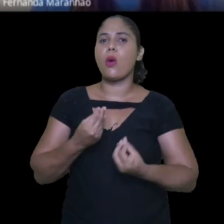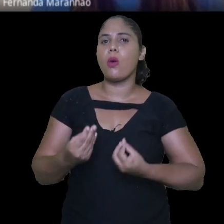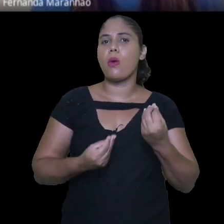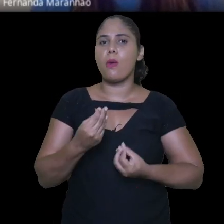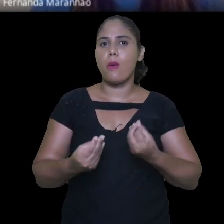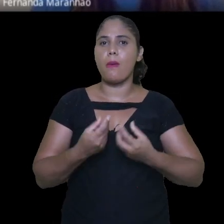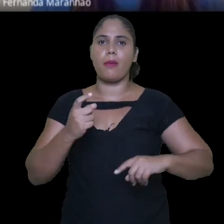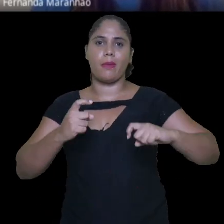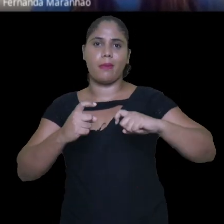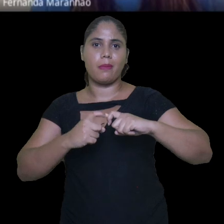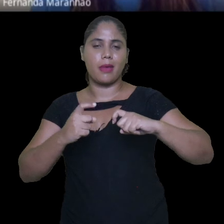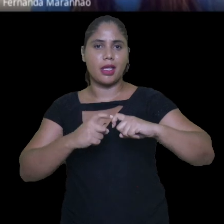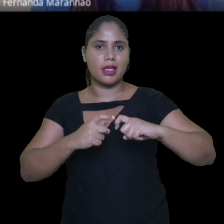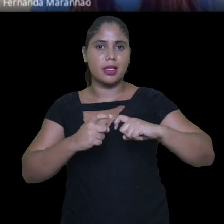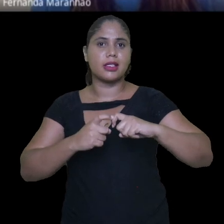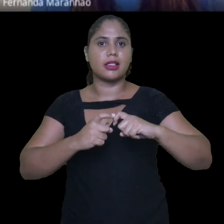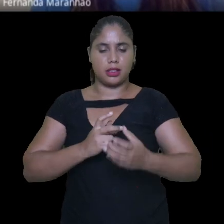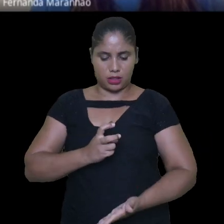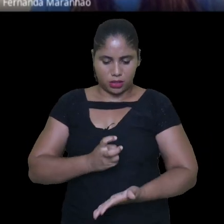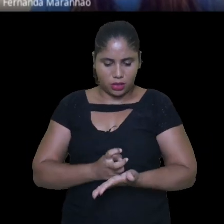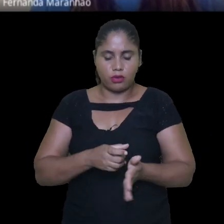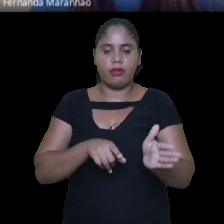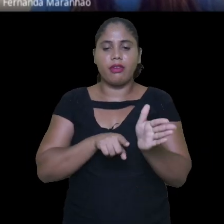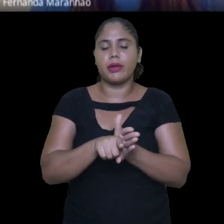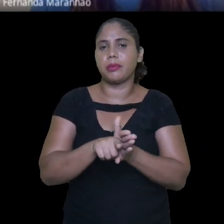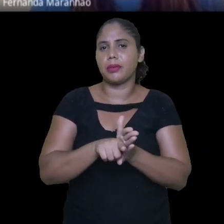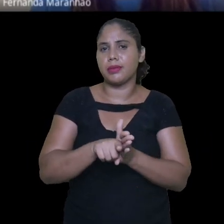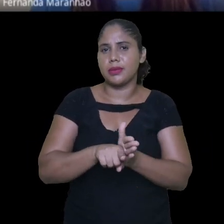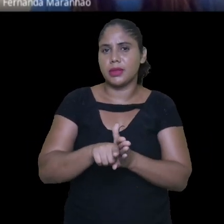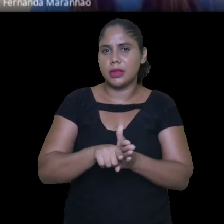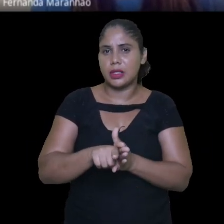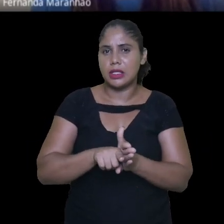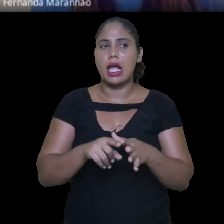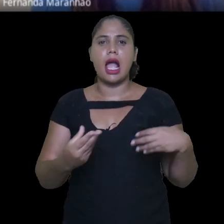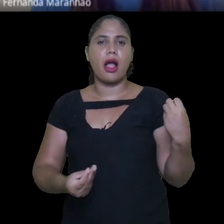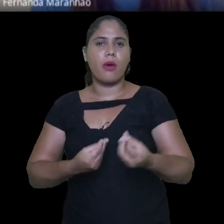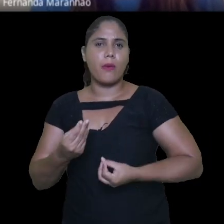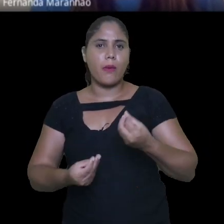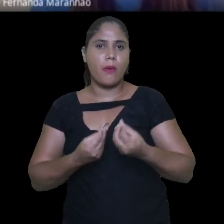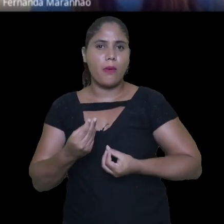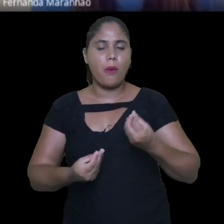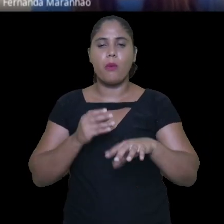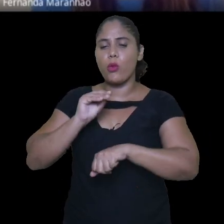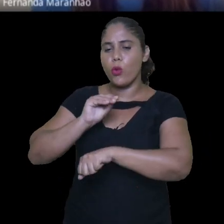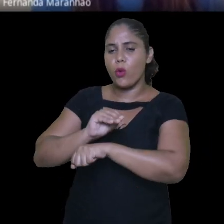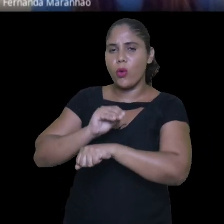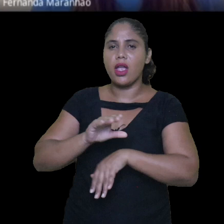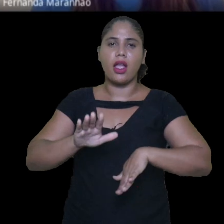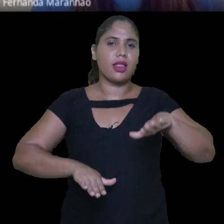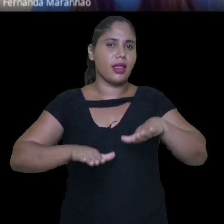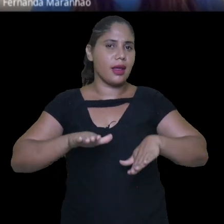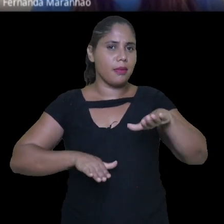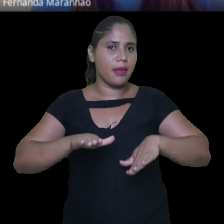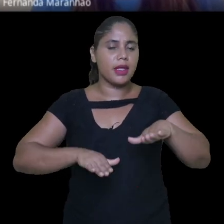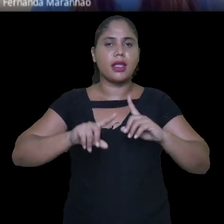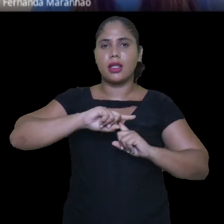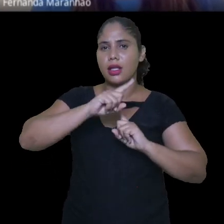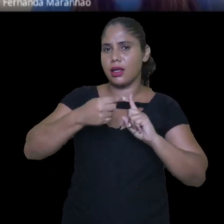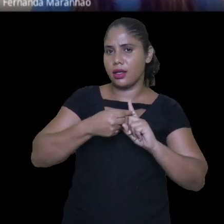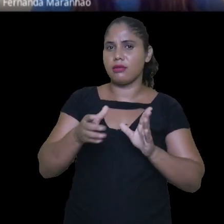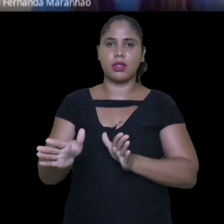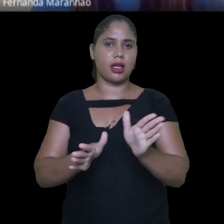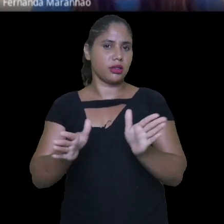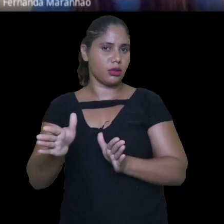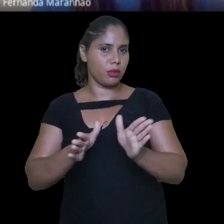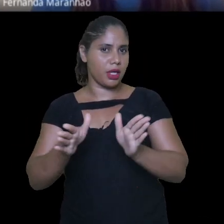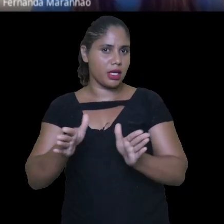intrauterino e que, por isso, é preciso fazer um acompanhamento ultrassonográfico um pouco diferenciado, com intervalos de reavaliação